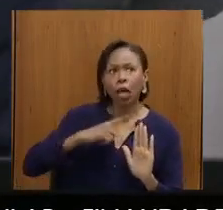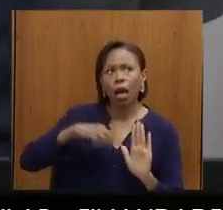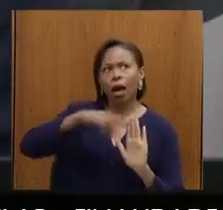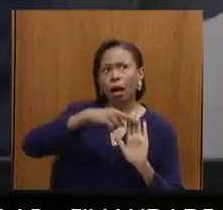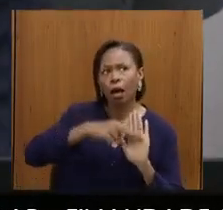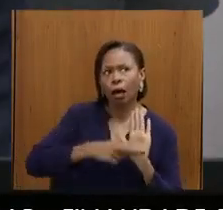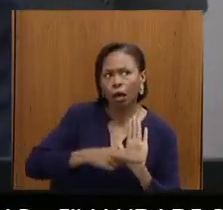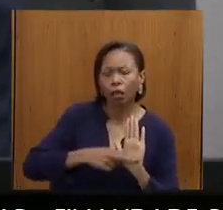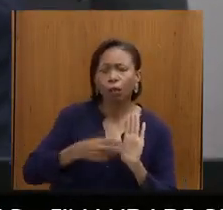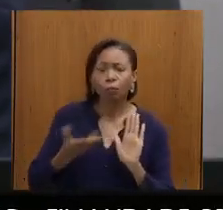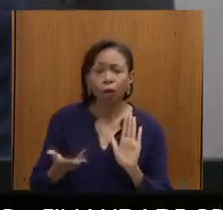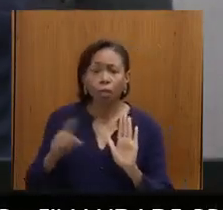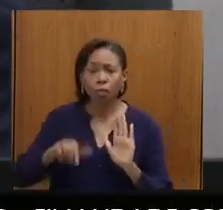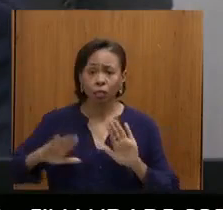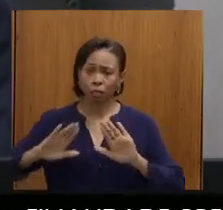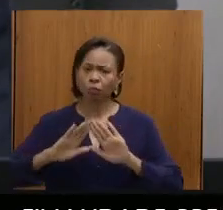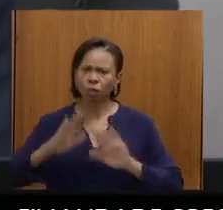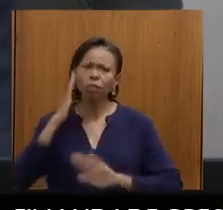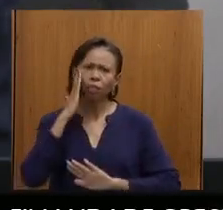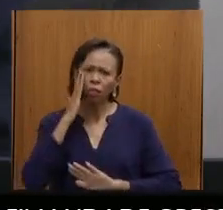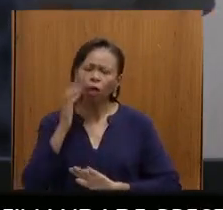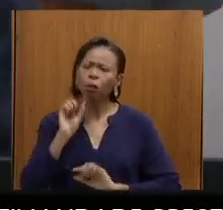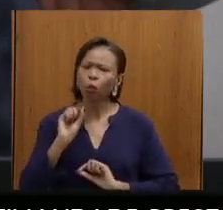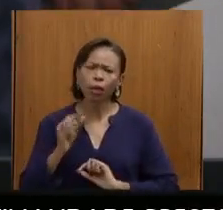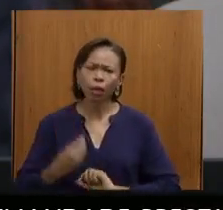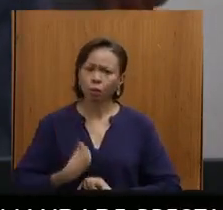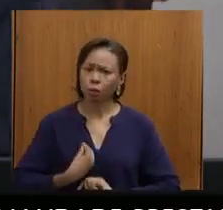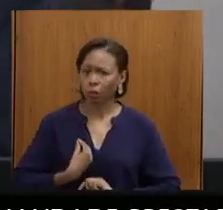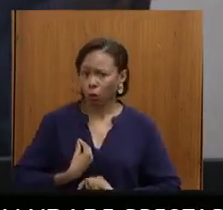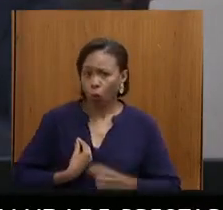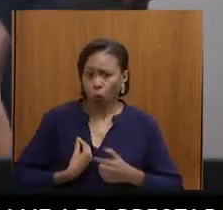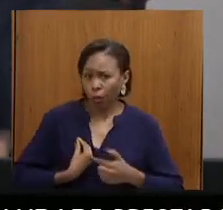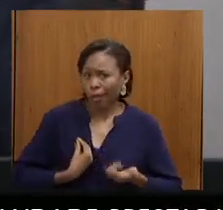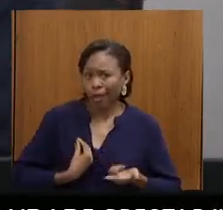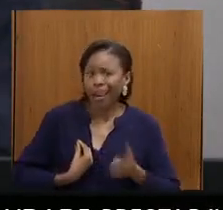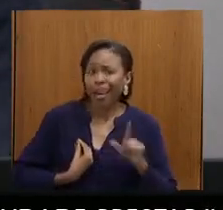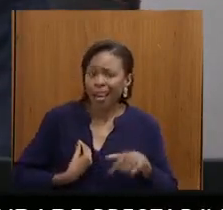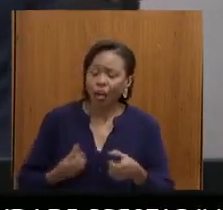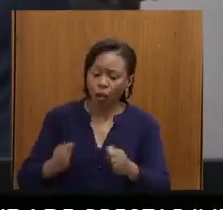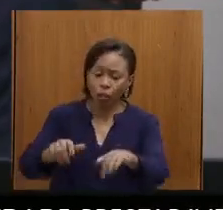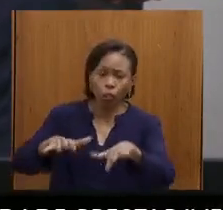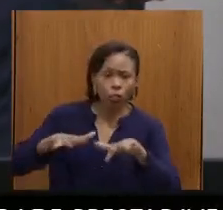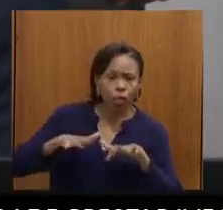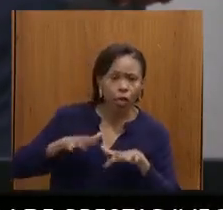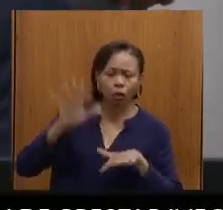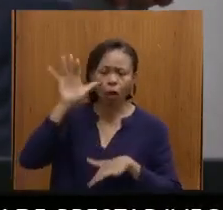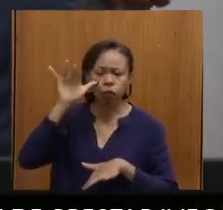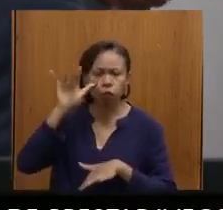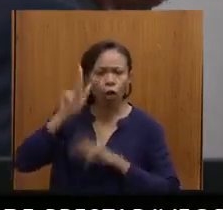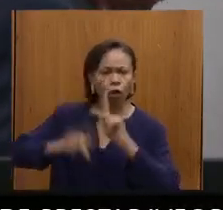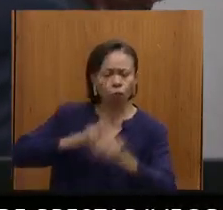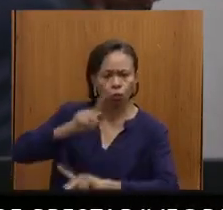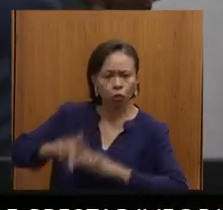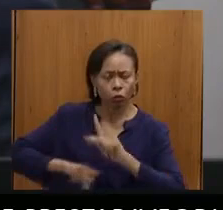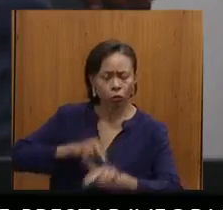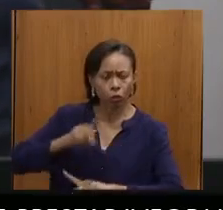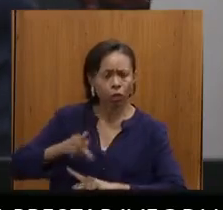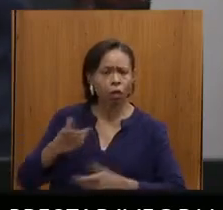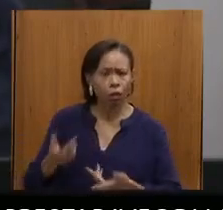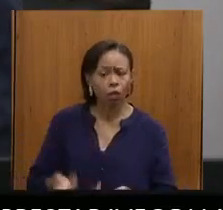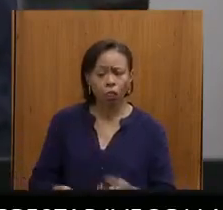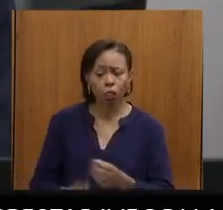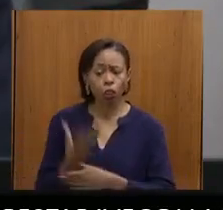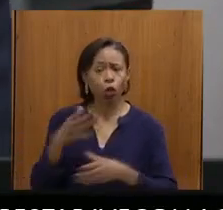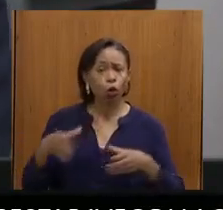sabe como que ela vai fazer a participação, vai fazer suas audiências, vai ouvir a população. A Assembleia atribuiu a Comissão de Participação